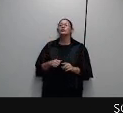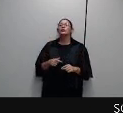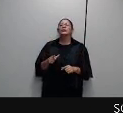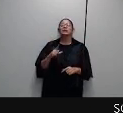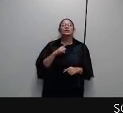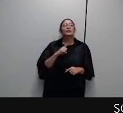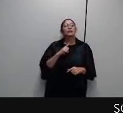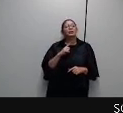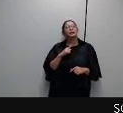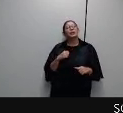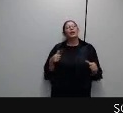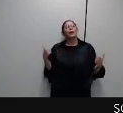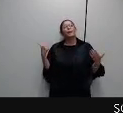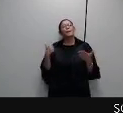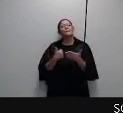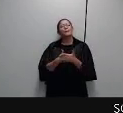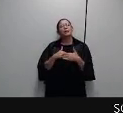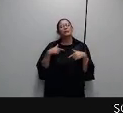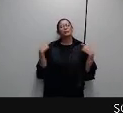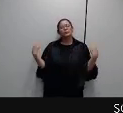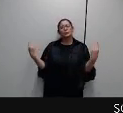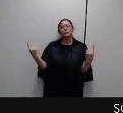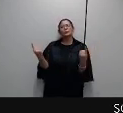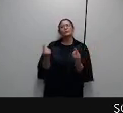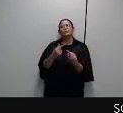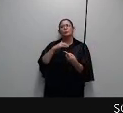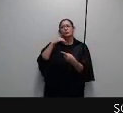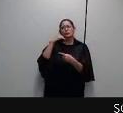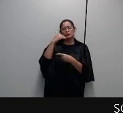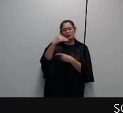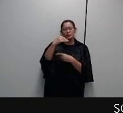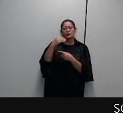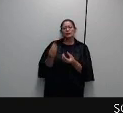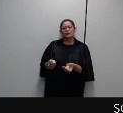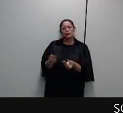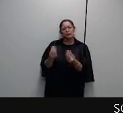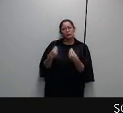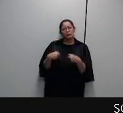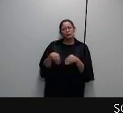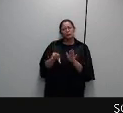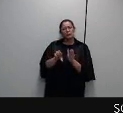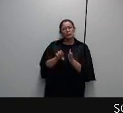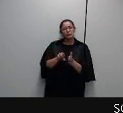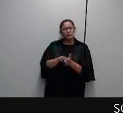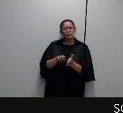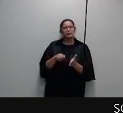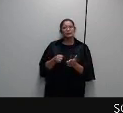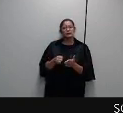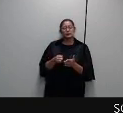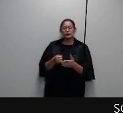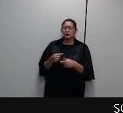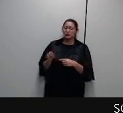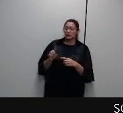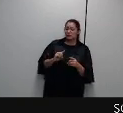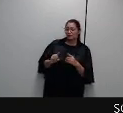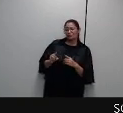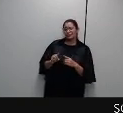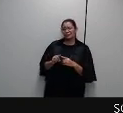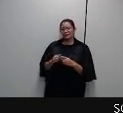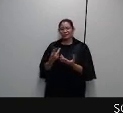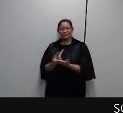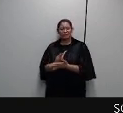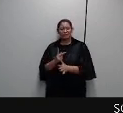Impacto sobre os demais créditos em cobrança o que seria a providência inadequada e parece que